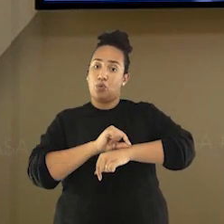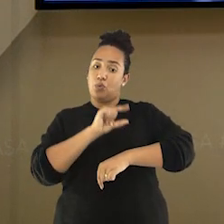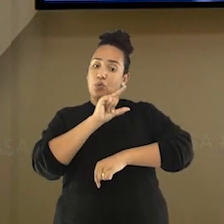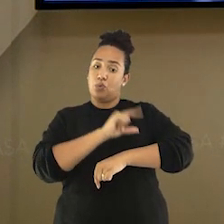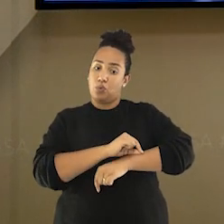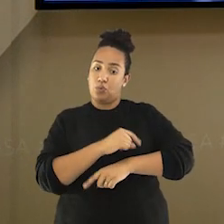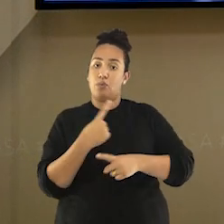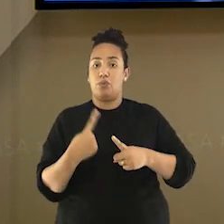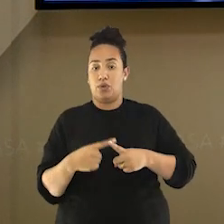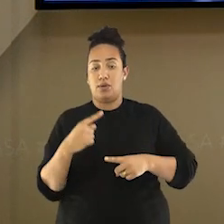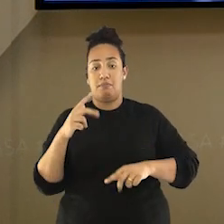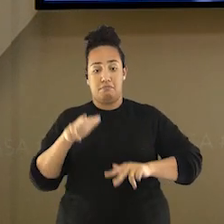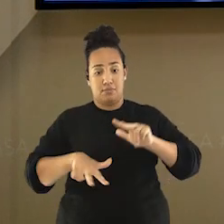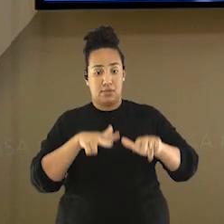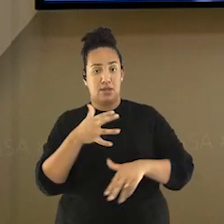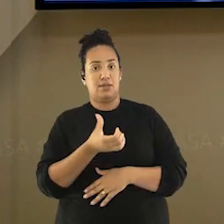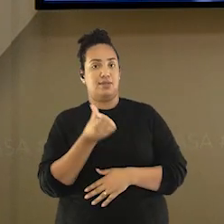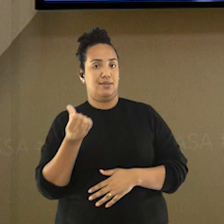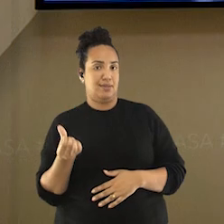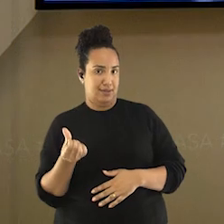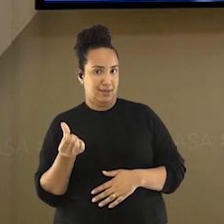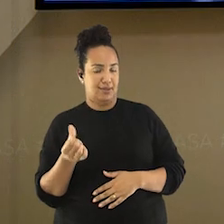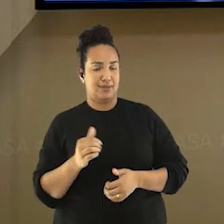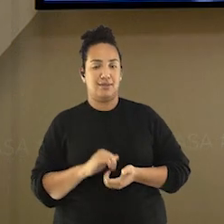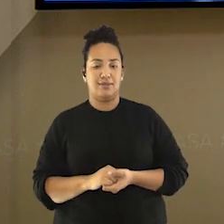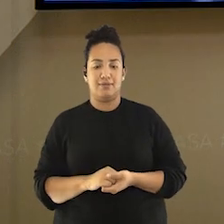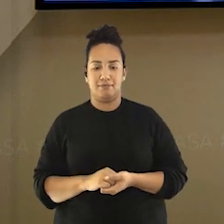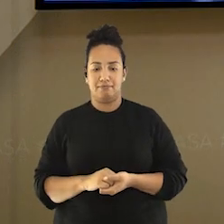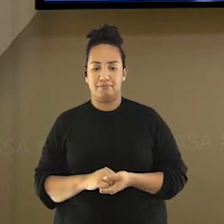tem também 6 patas. É o nosso terceiro inseto.